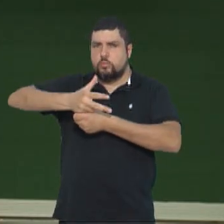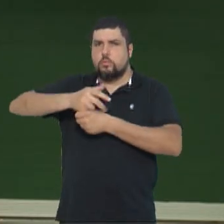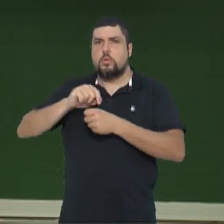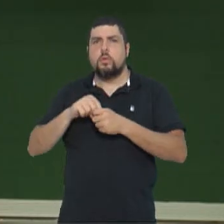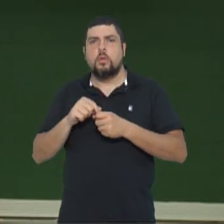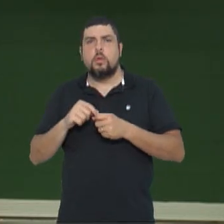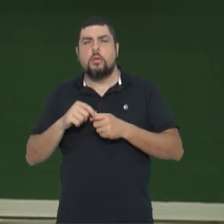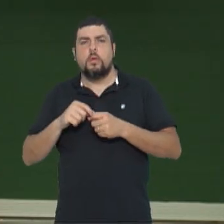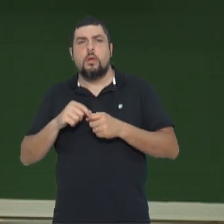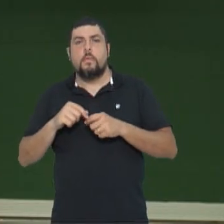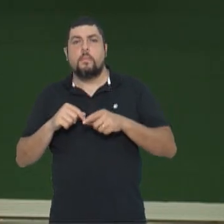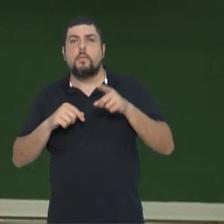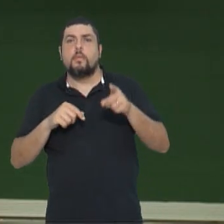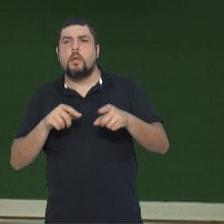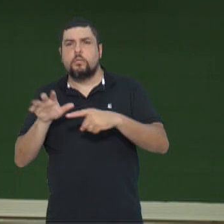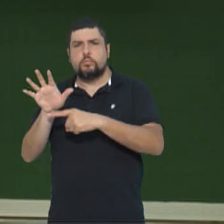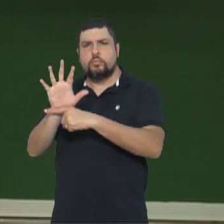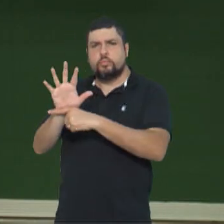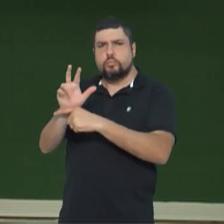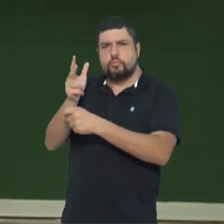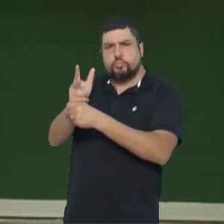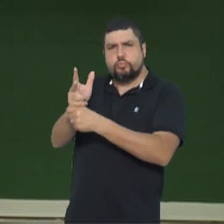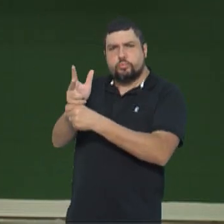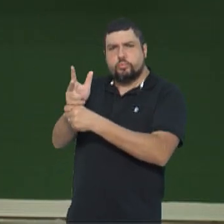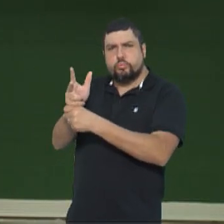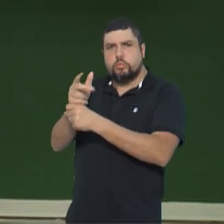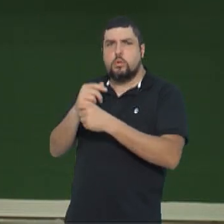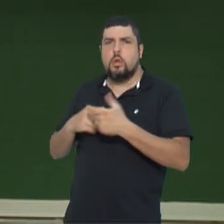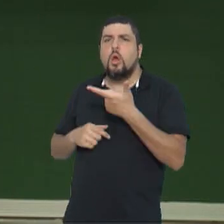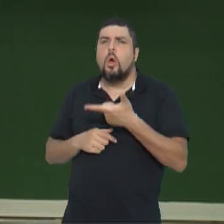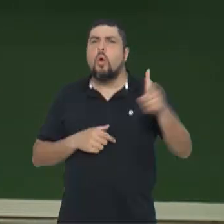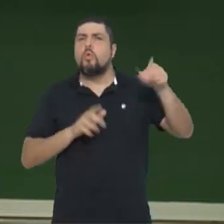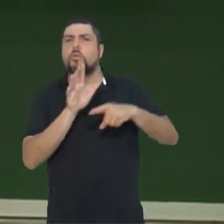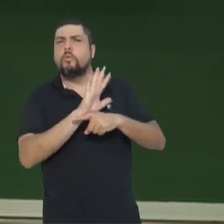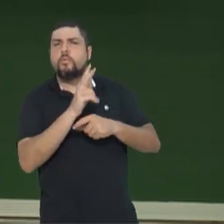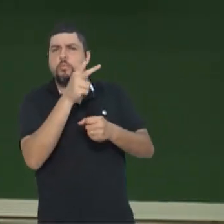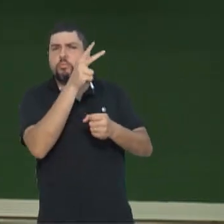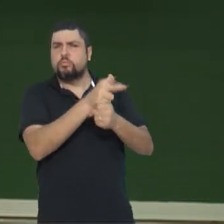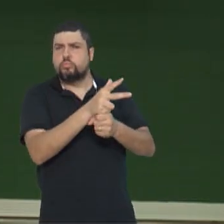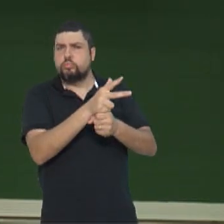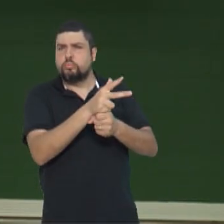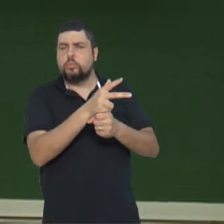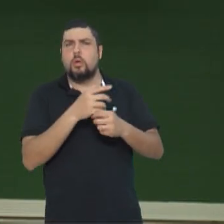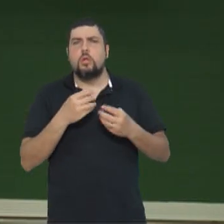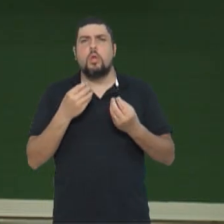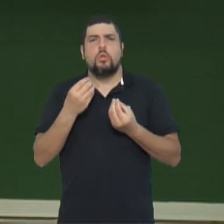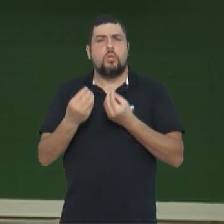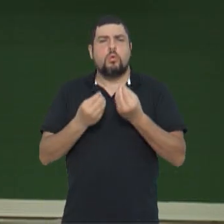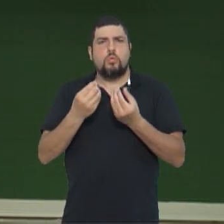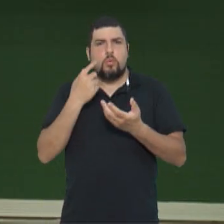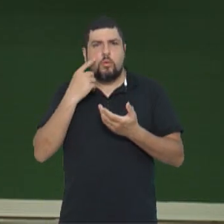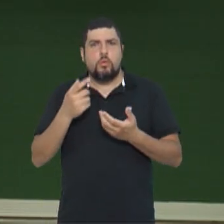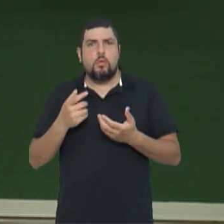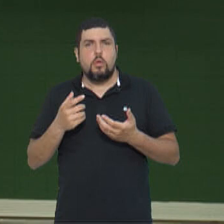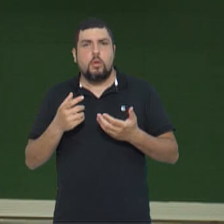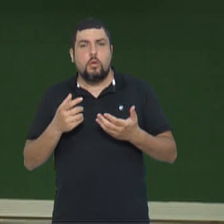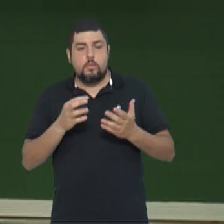que ele fez? Que outro filme? Que outra série? É legal? Então veja que você está agregando para o teu